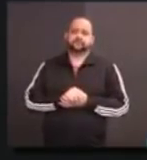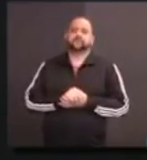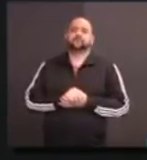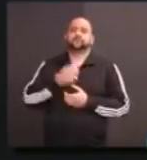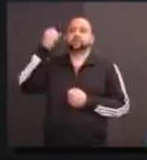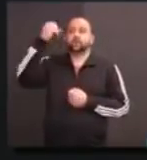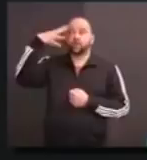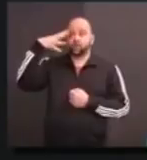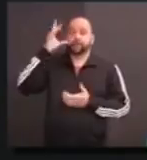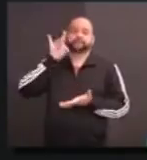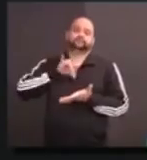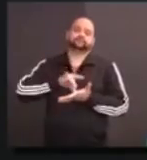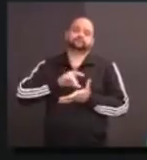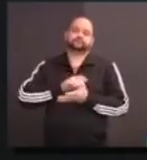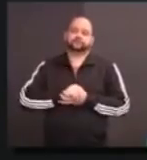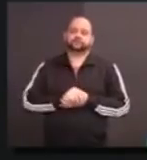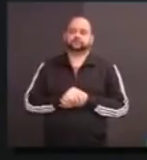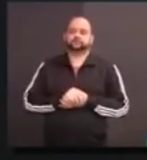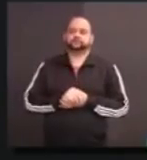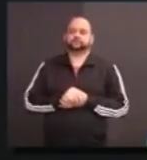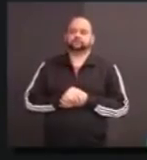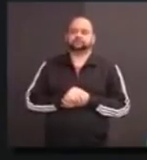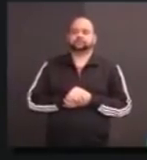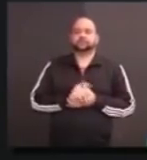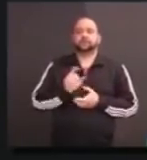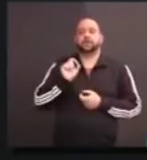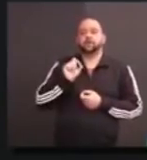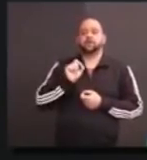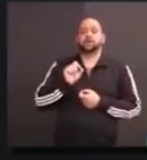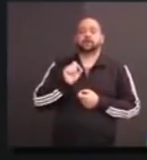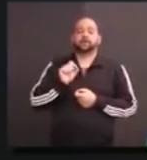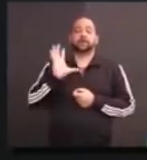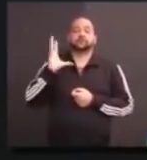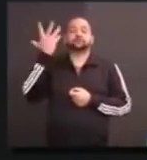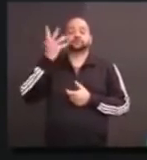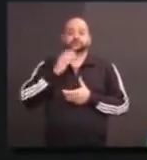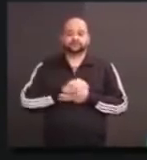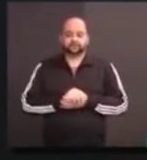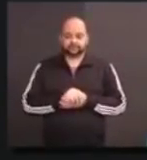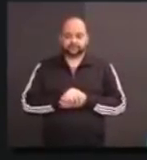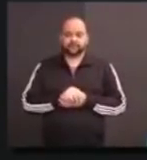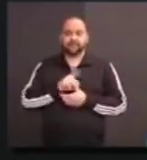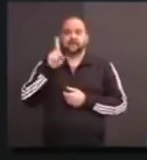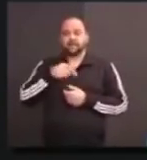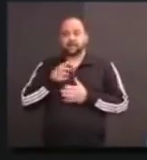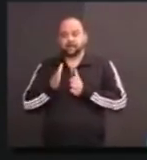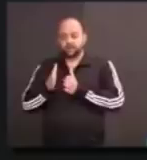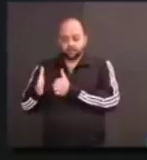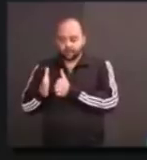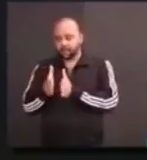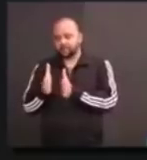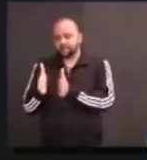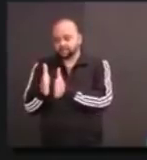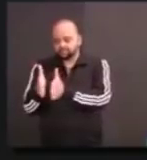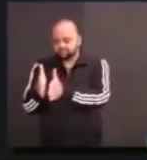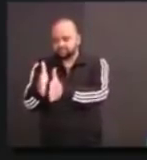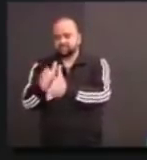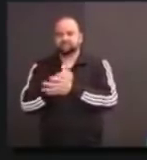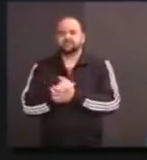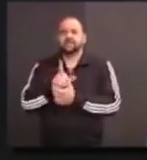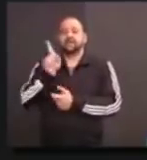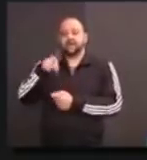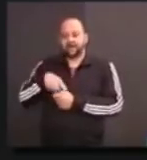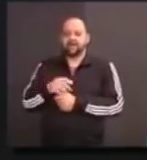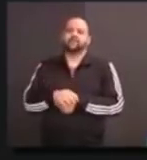de verdade? O que que ficaria? É o caminho estreito, é o preço